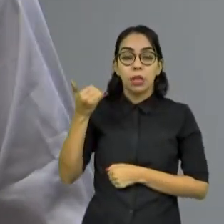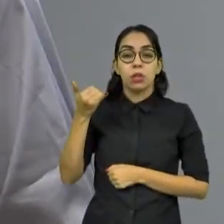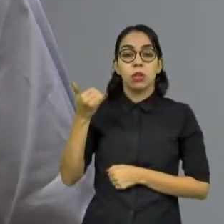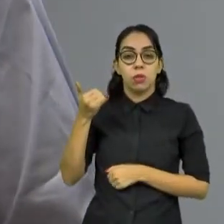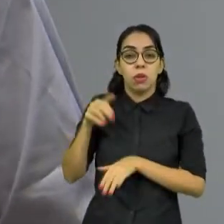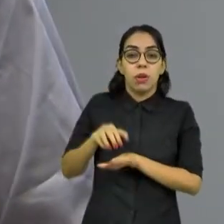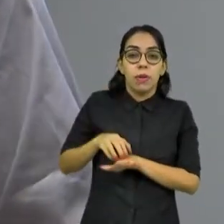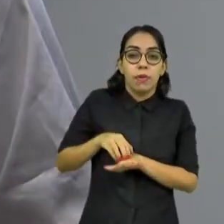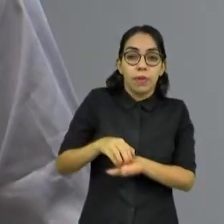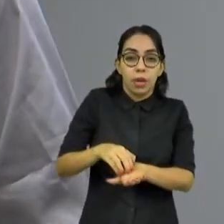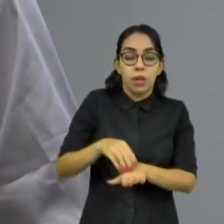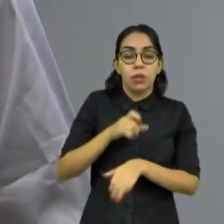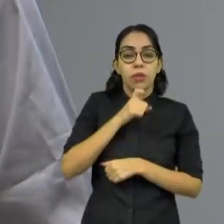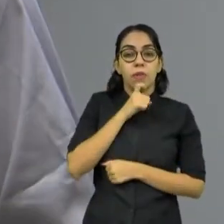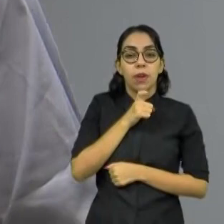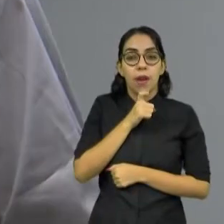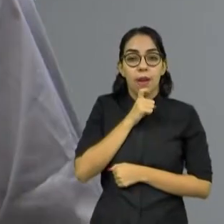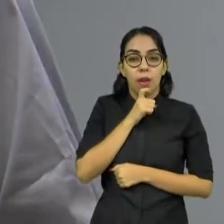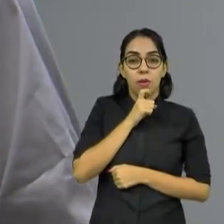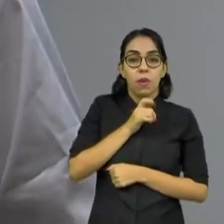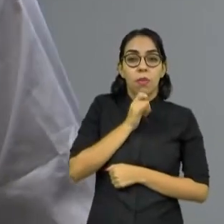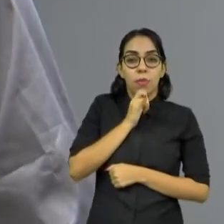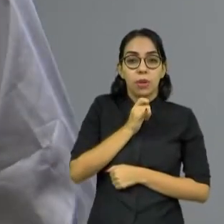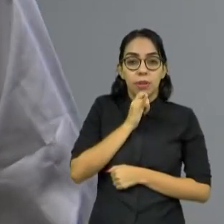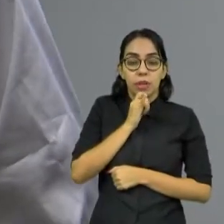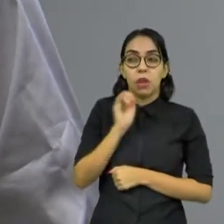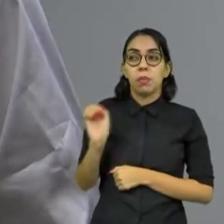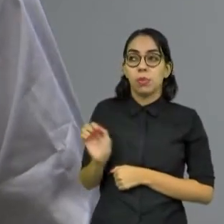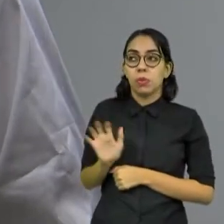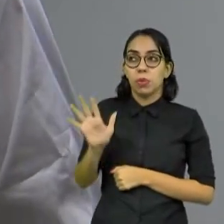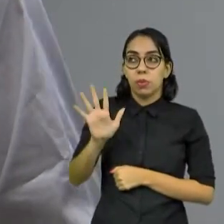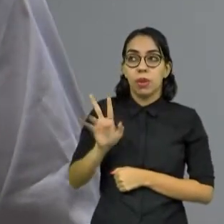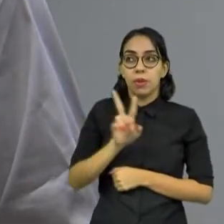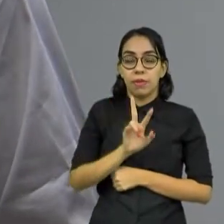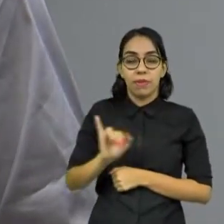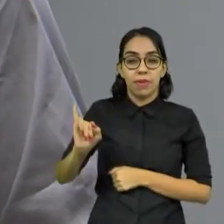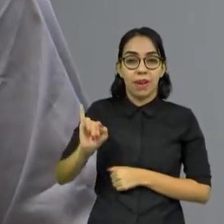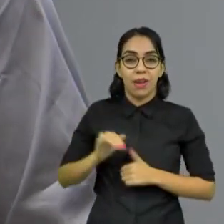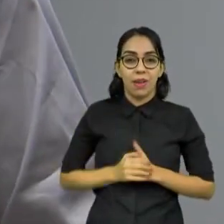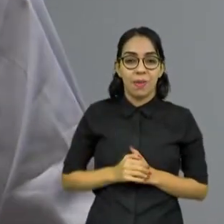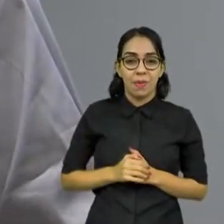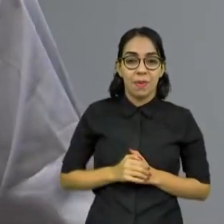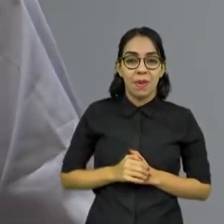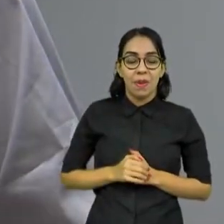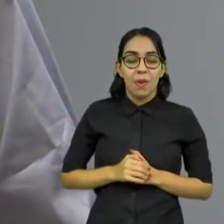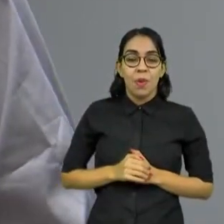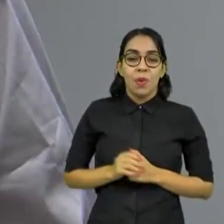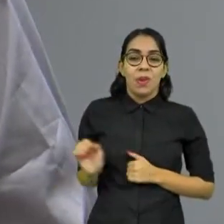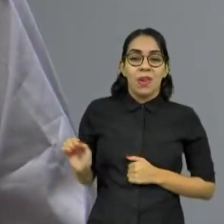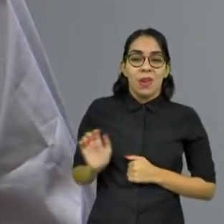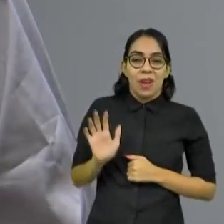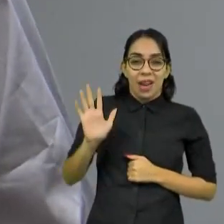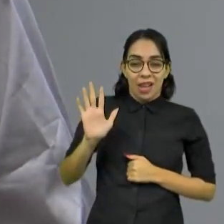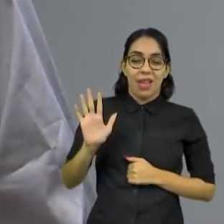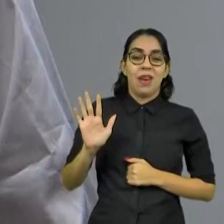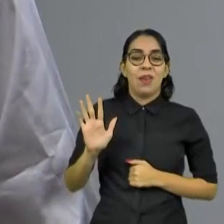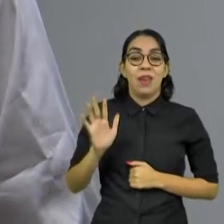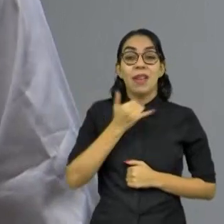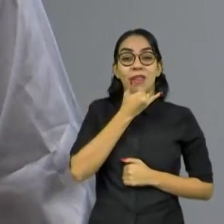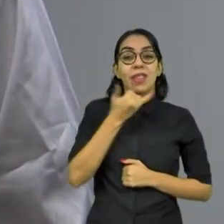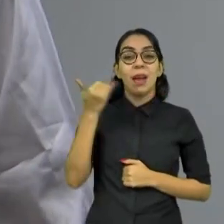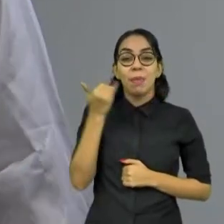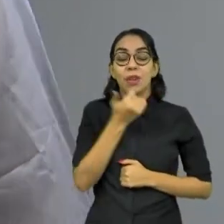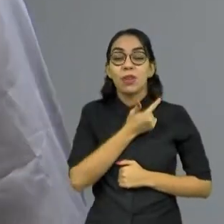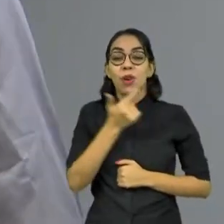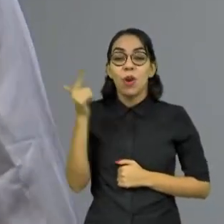de refrigerados, a linha de congelados, o frete é mais caro, a depender também de outros produtos que